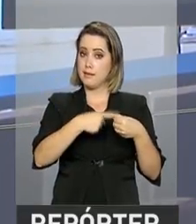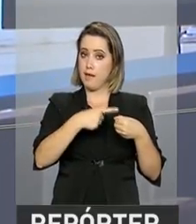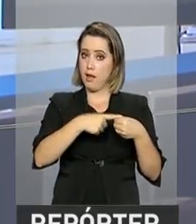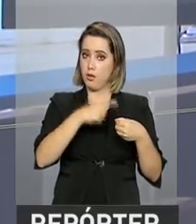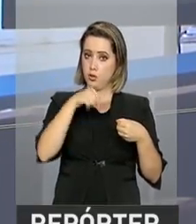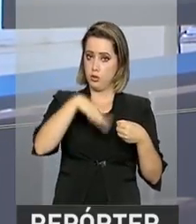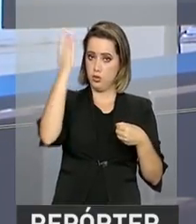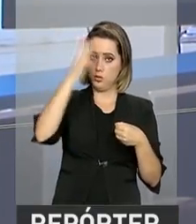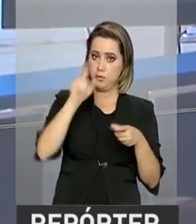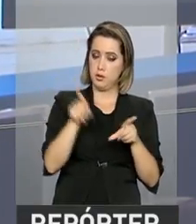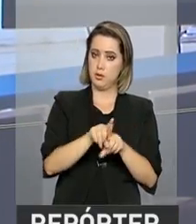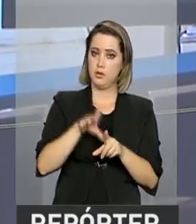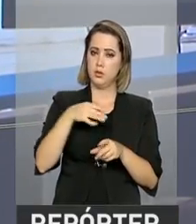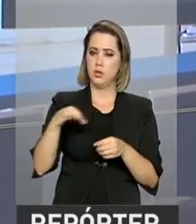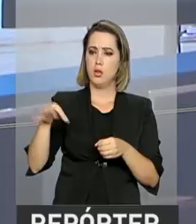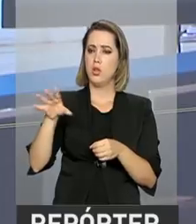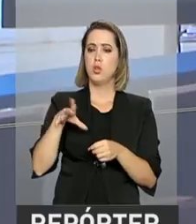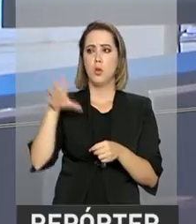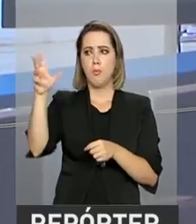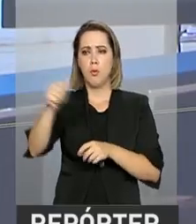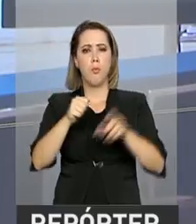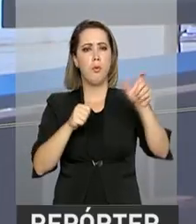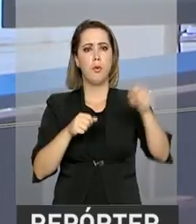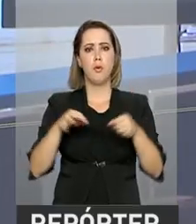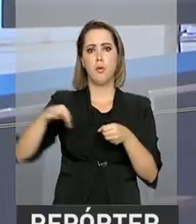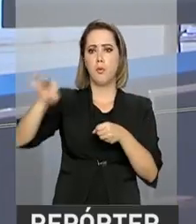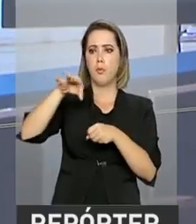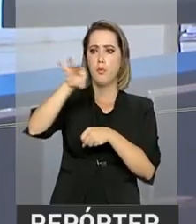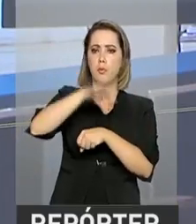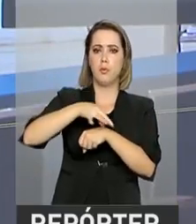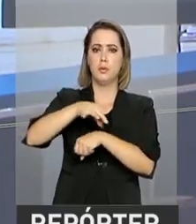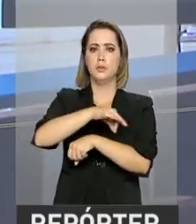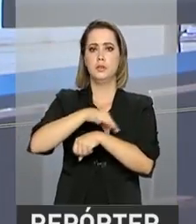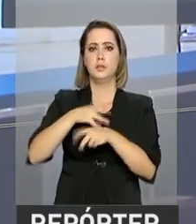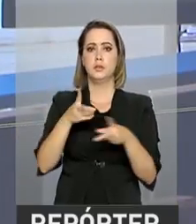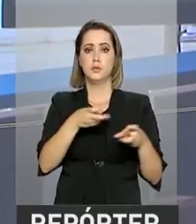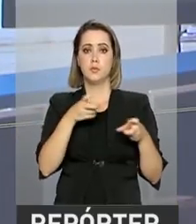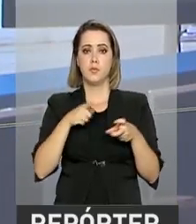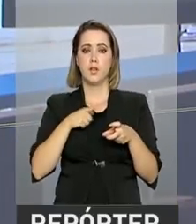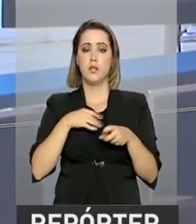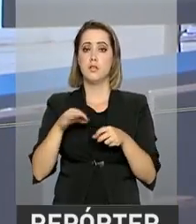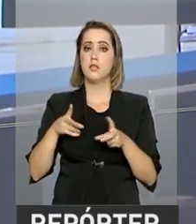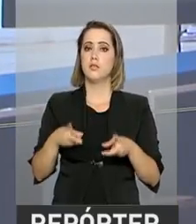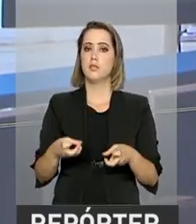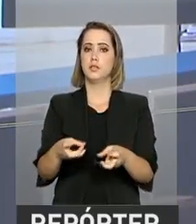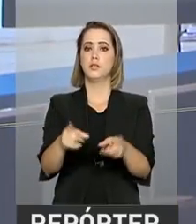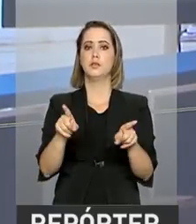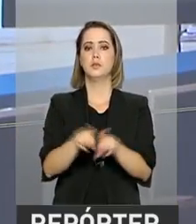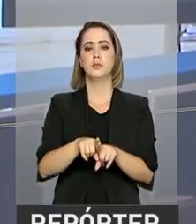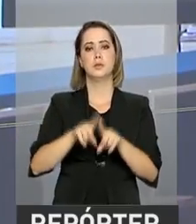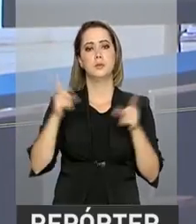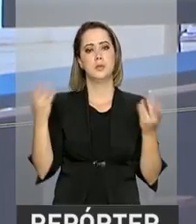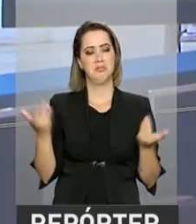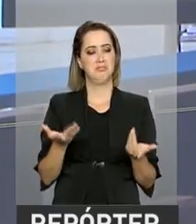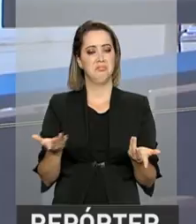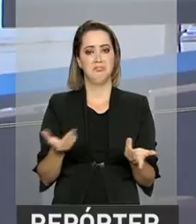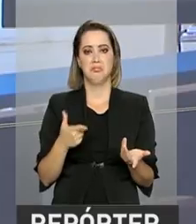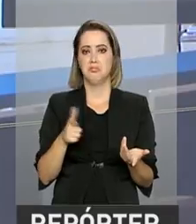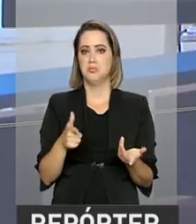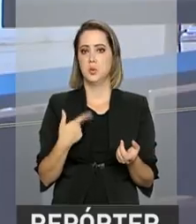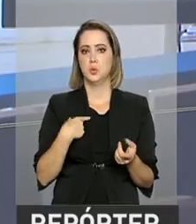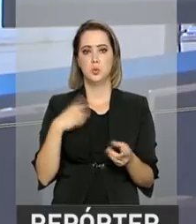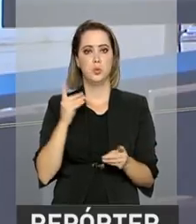técnicos fazem coleta de mosquitos nas áreas afetadas para verificar a presença do vírus mas até o momento não encontrou insetos